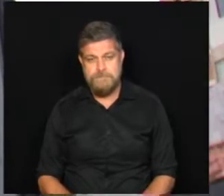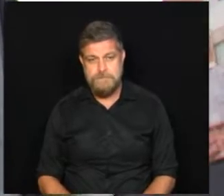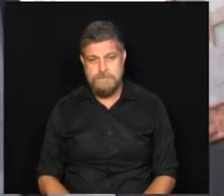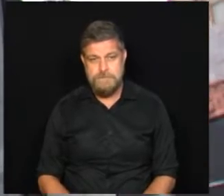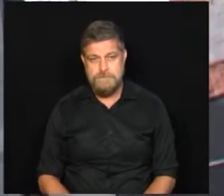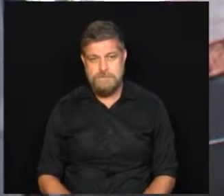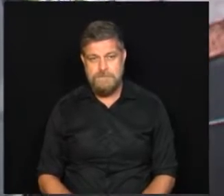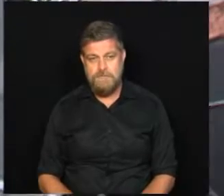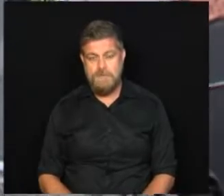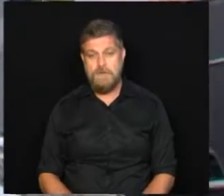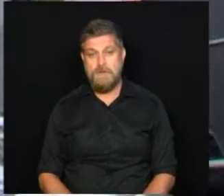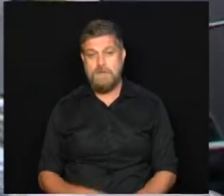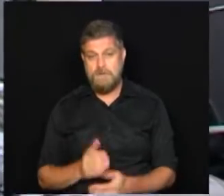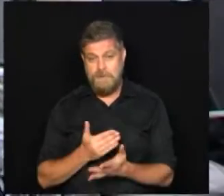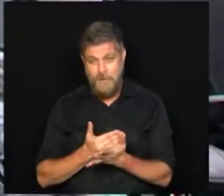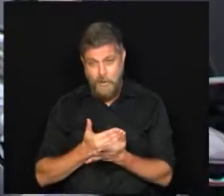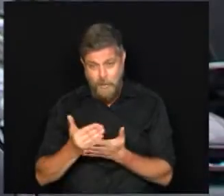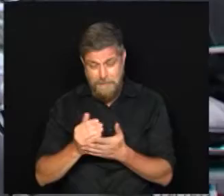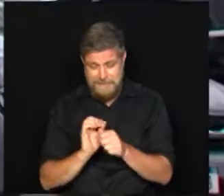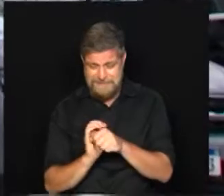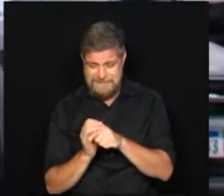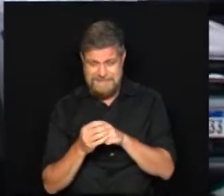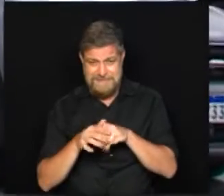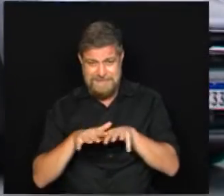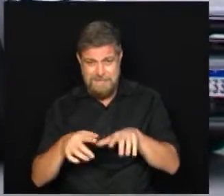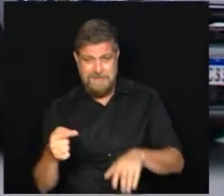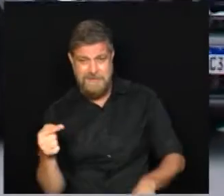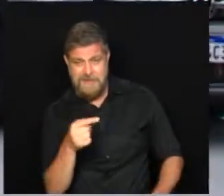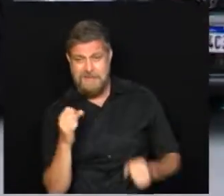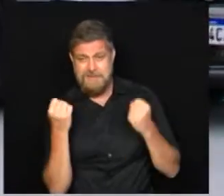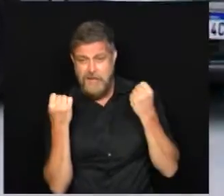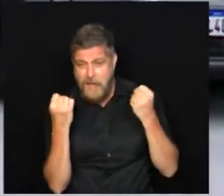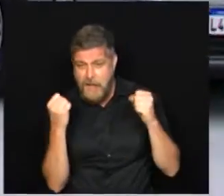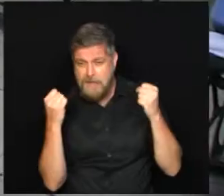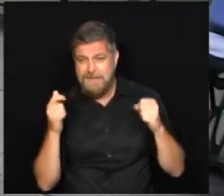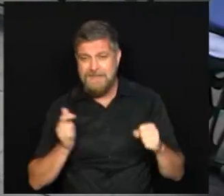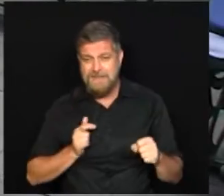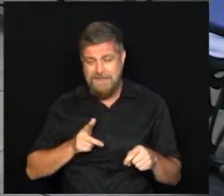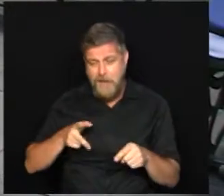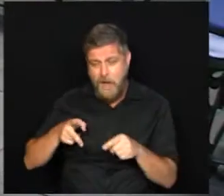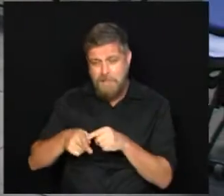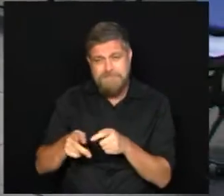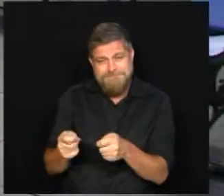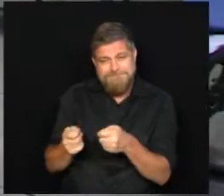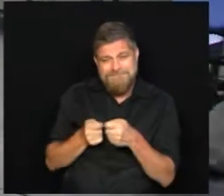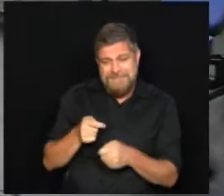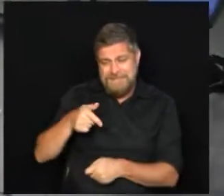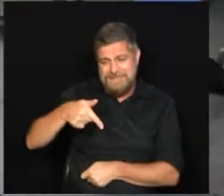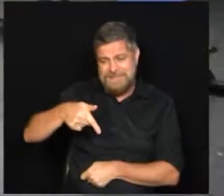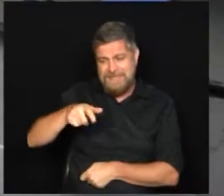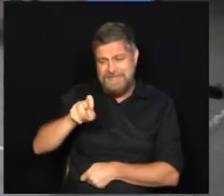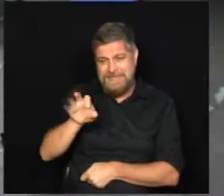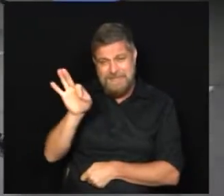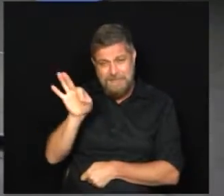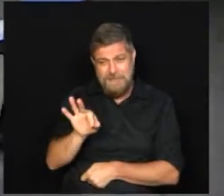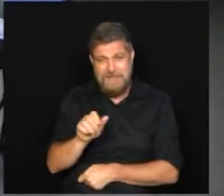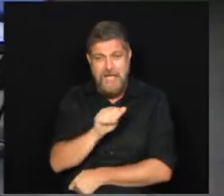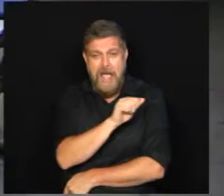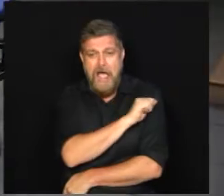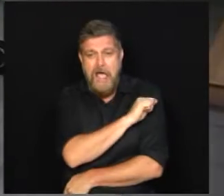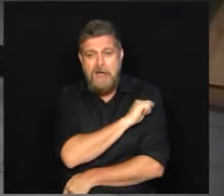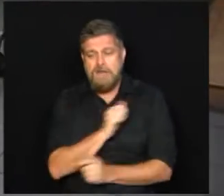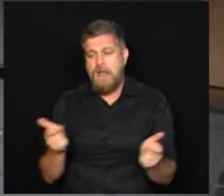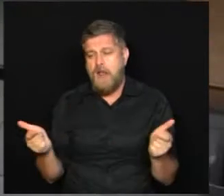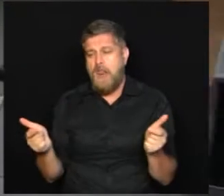se desde o início da pandemia essa academia já teve um corte de 75 por cento no número de